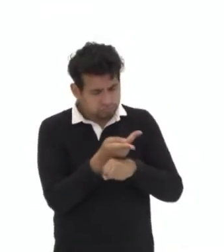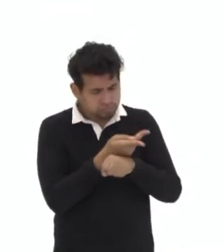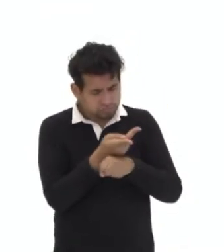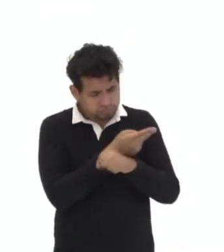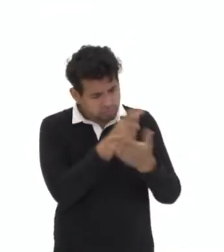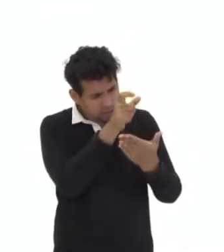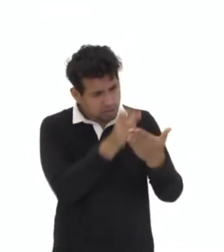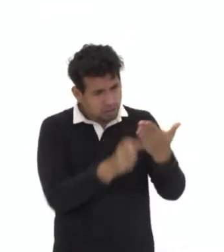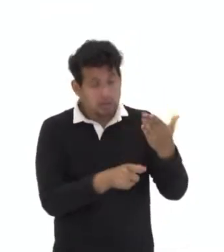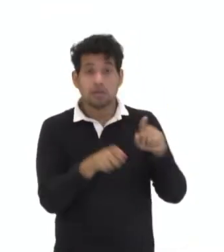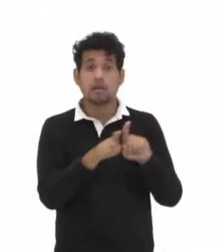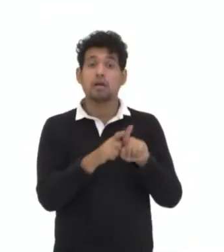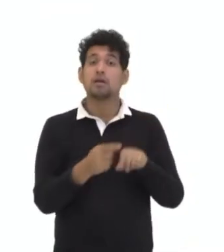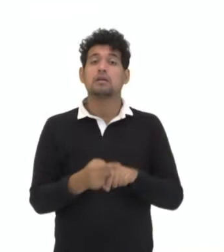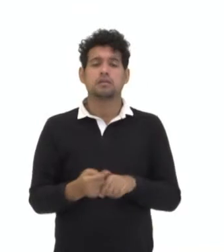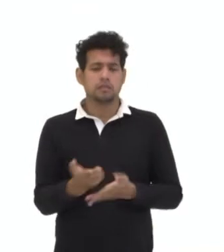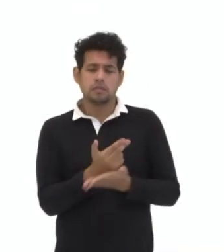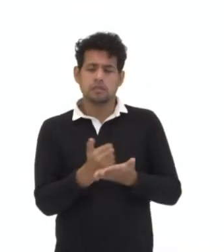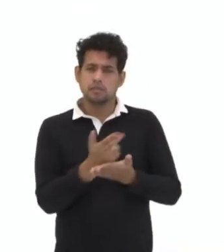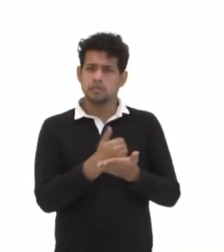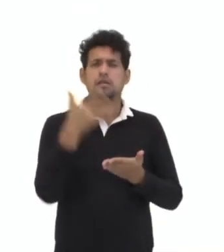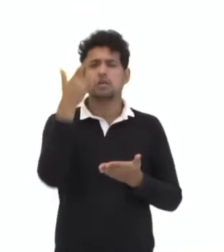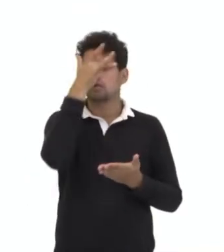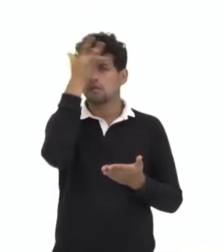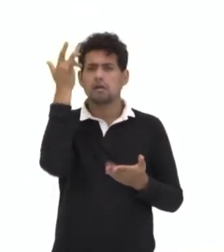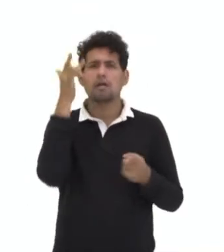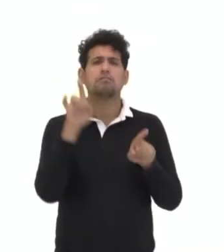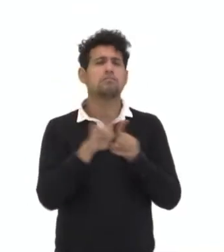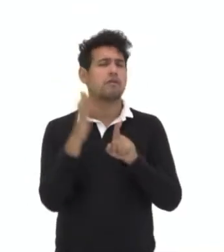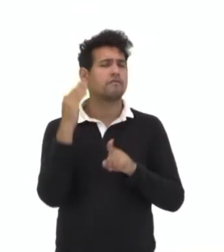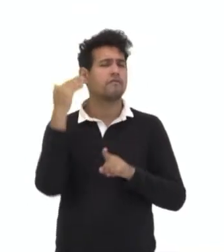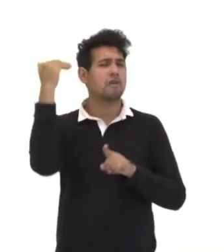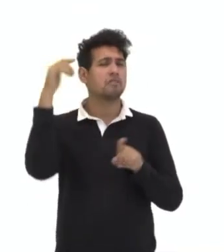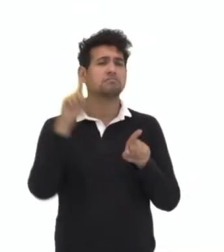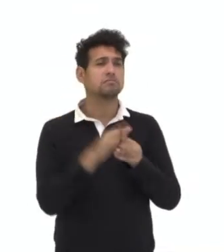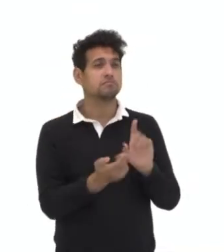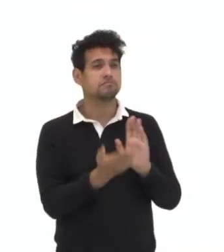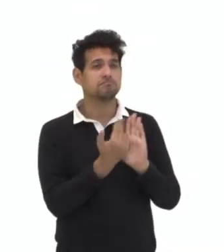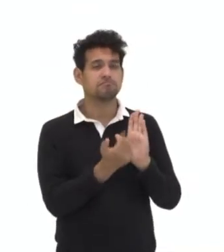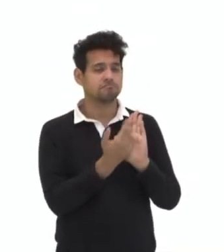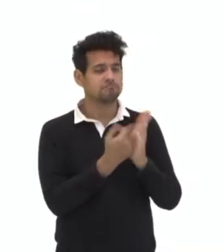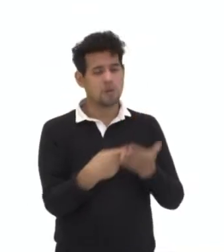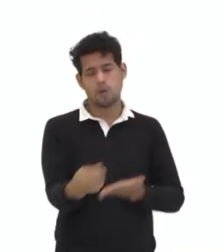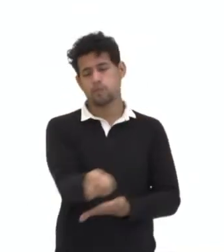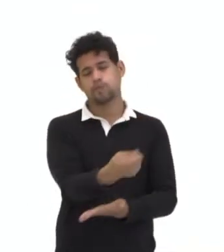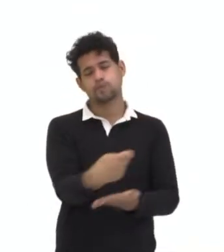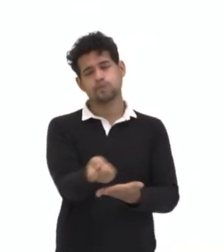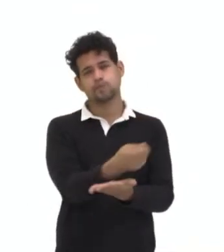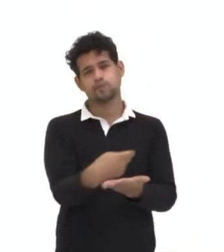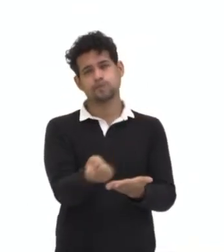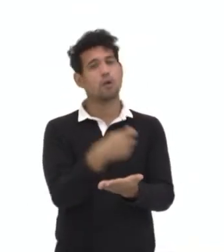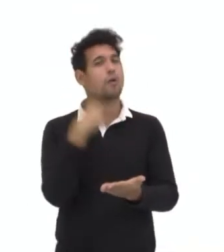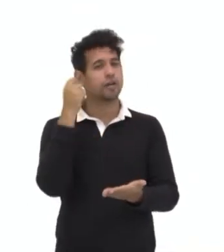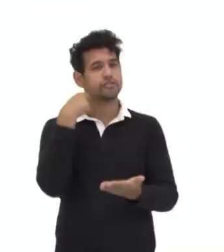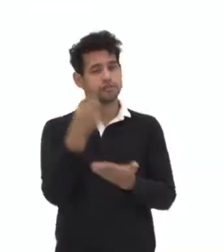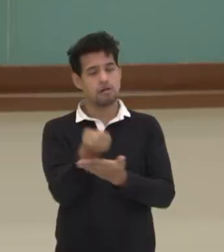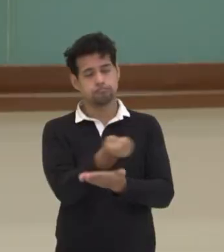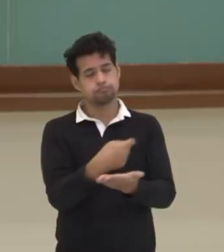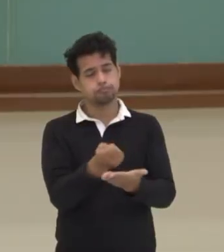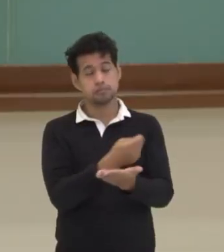um desenho de um artista, o desenho de um artista desenhando, entre outros, né? Então,